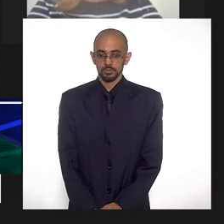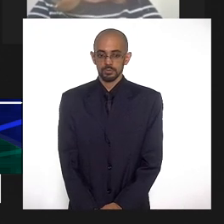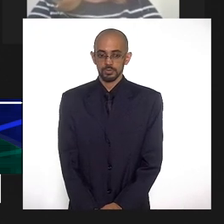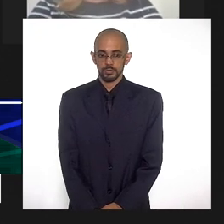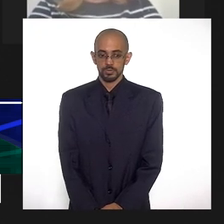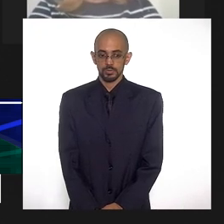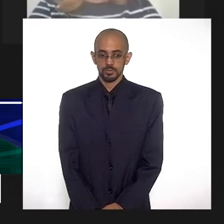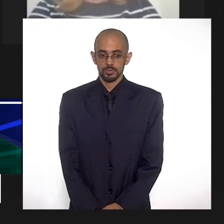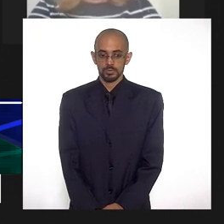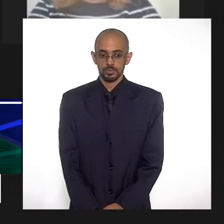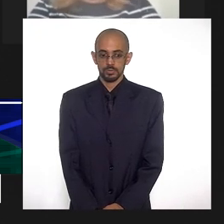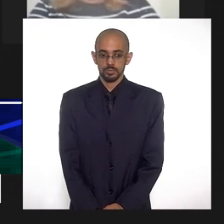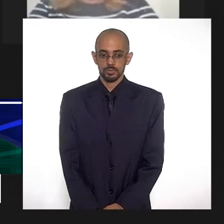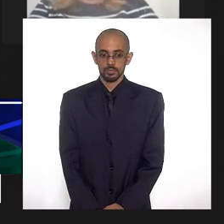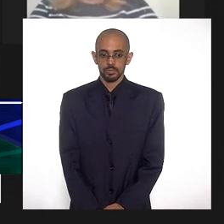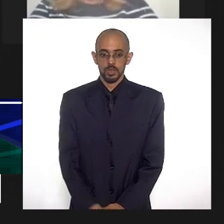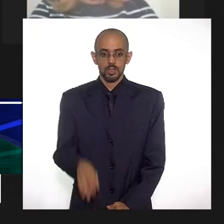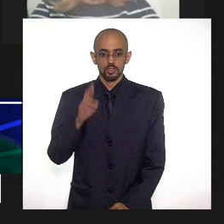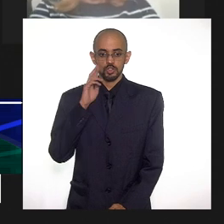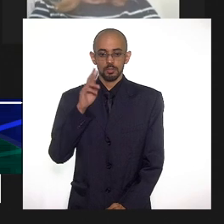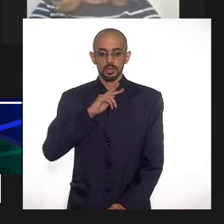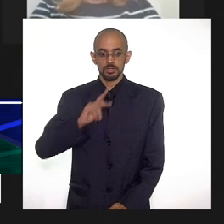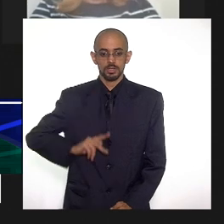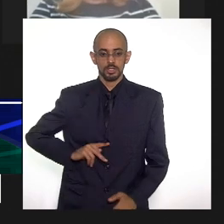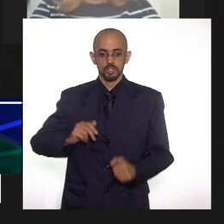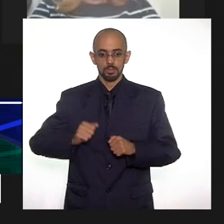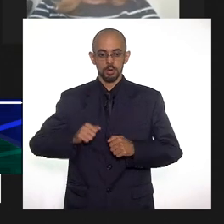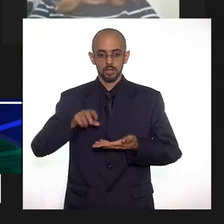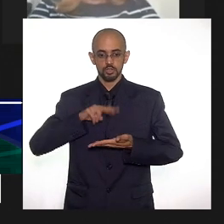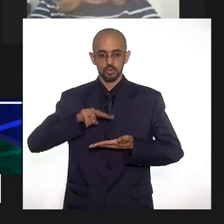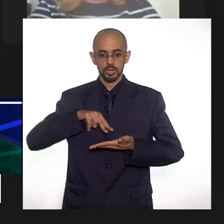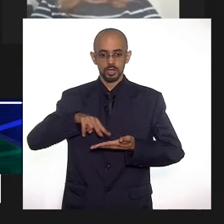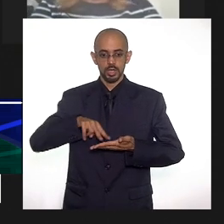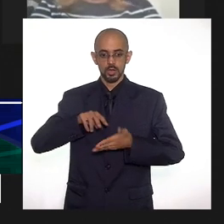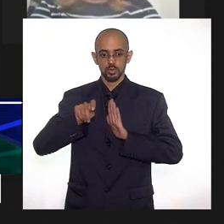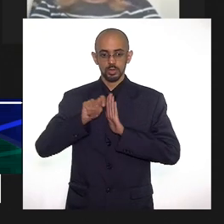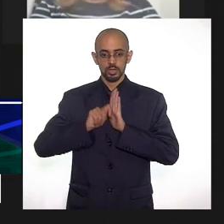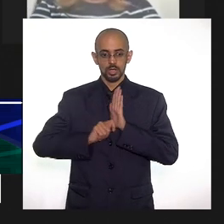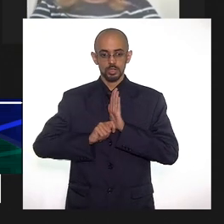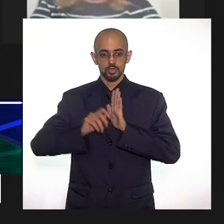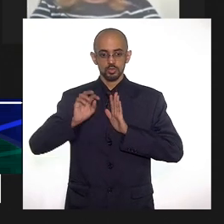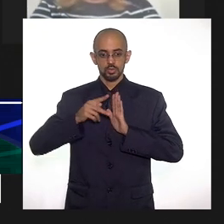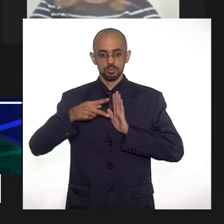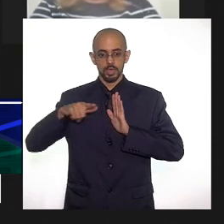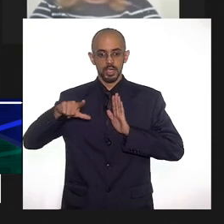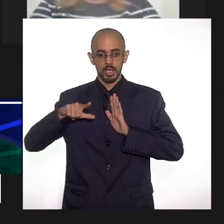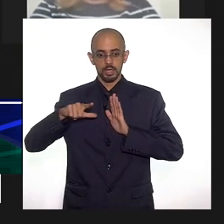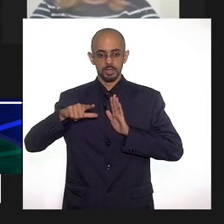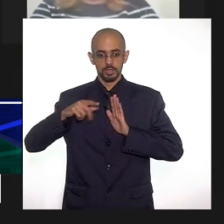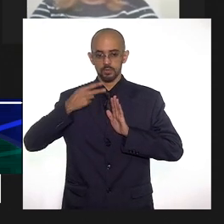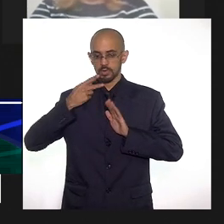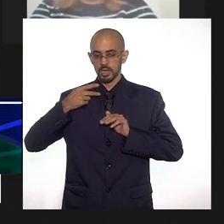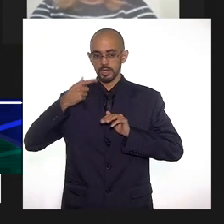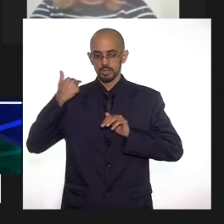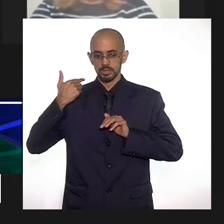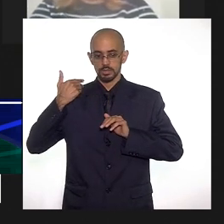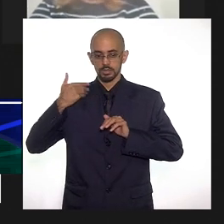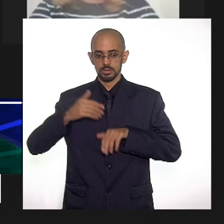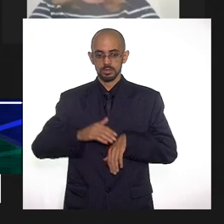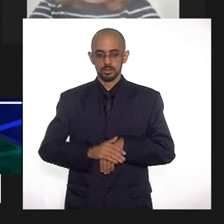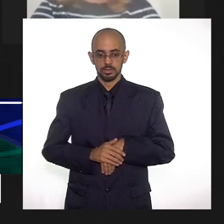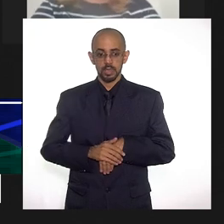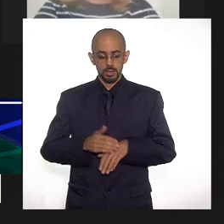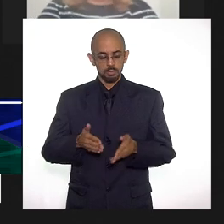188. Senhor presidente, eu posso ler o texto do projeto que eu acabei de me referir. Manda. Por